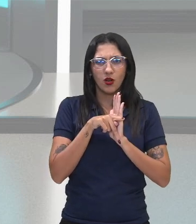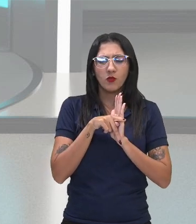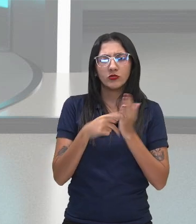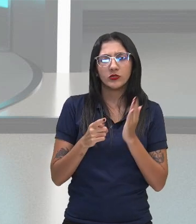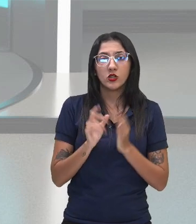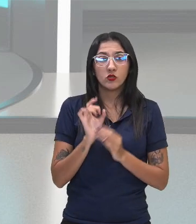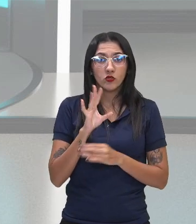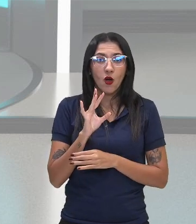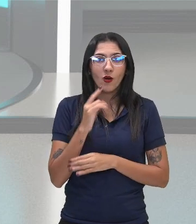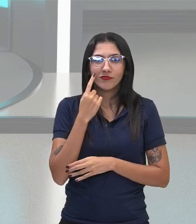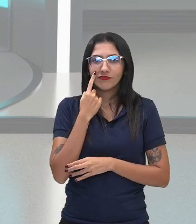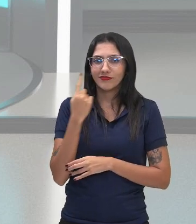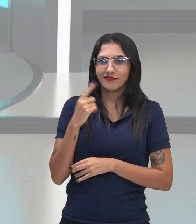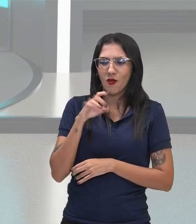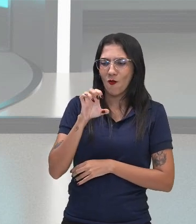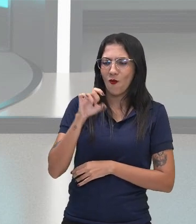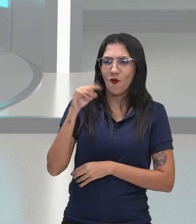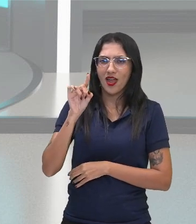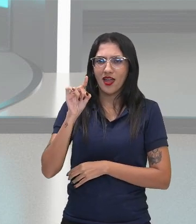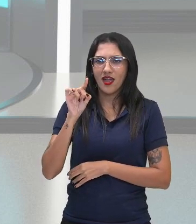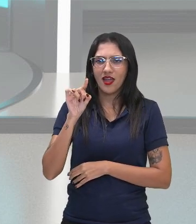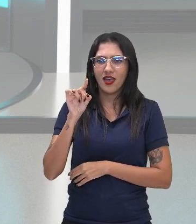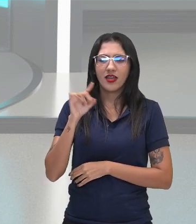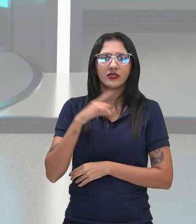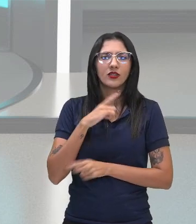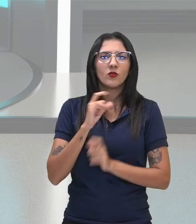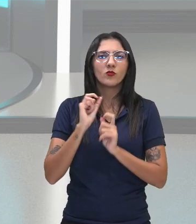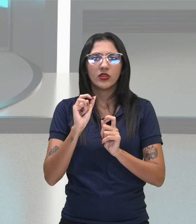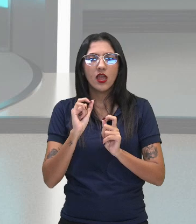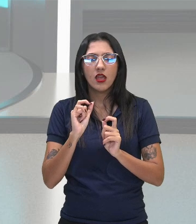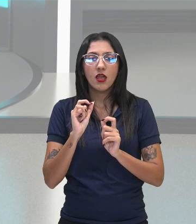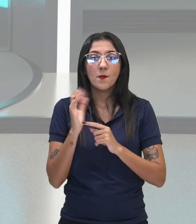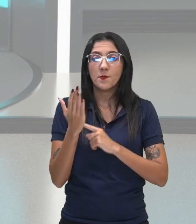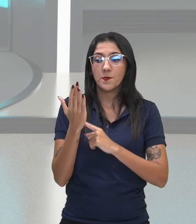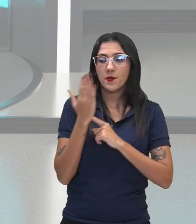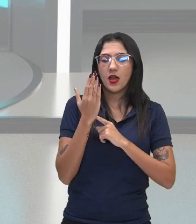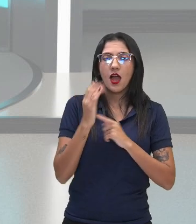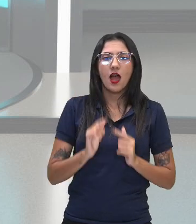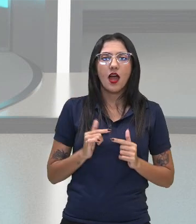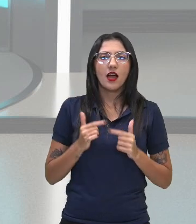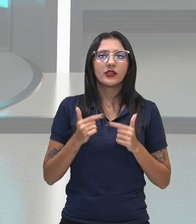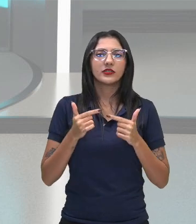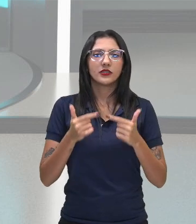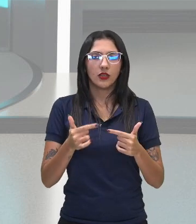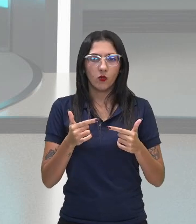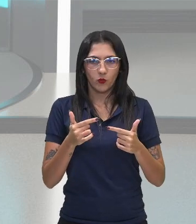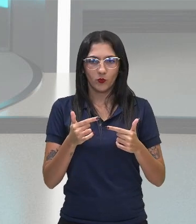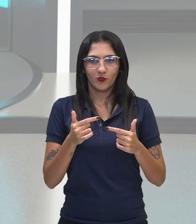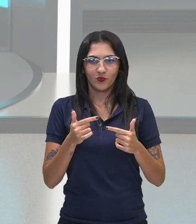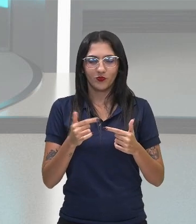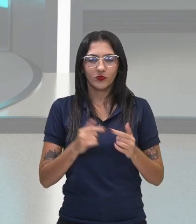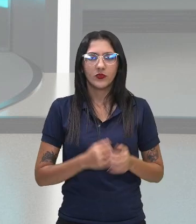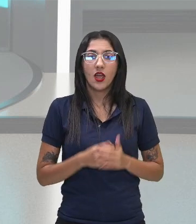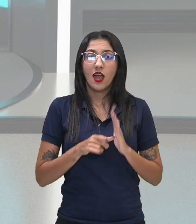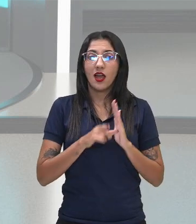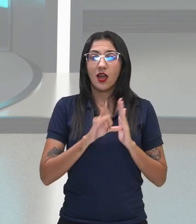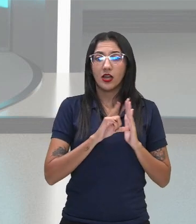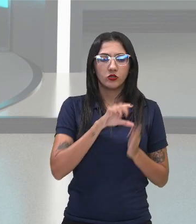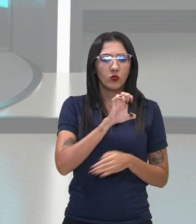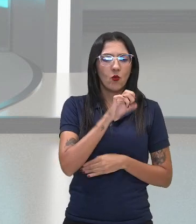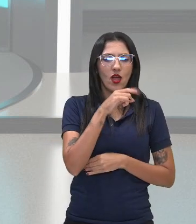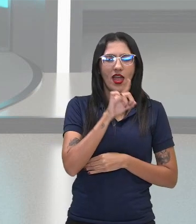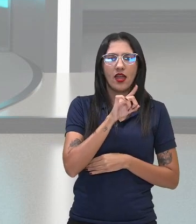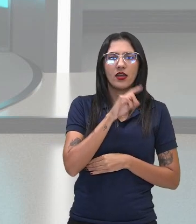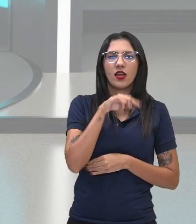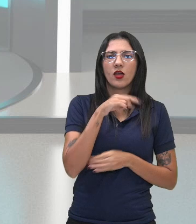exceto o é ali, está informando ações. E o é informa estado ou qualidade.